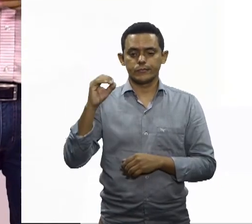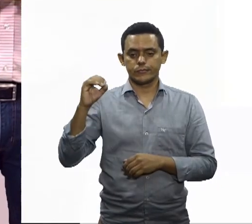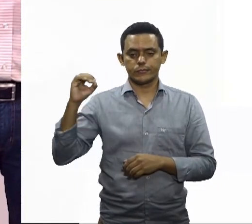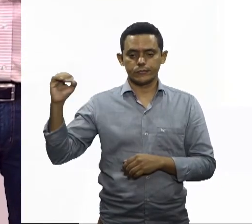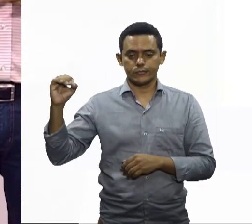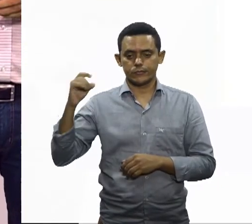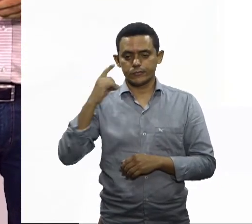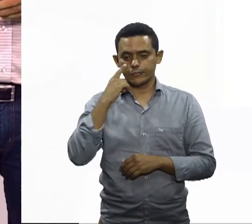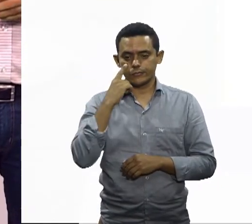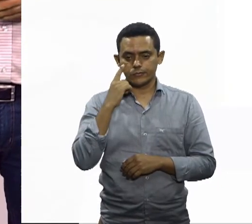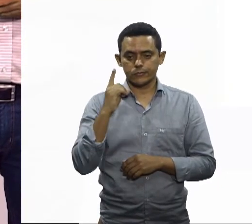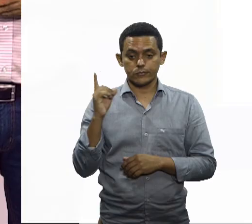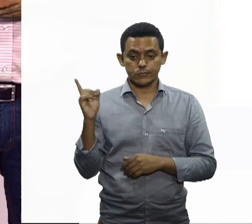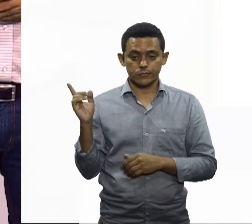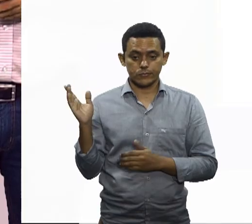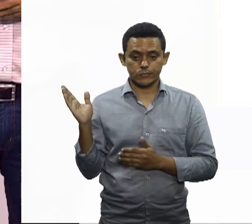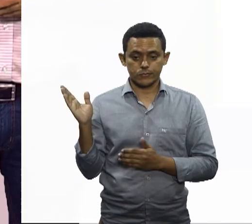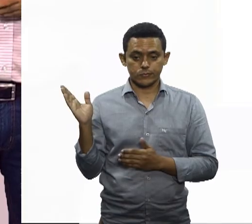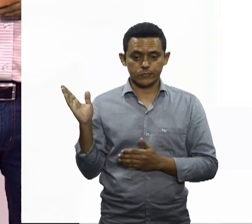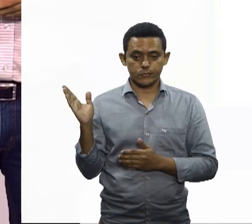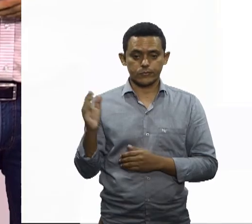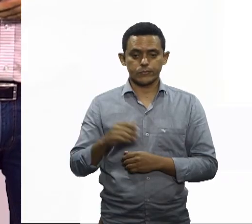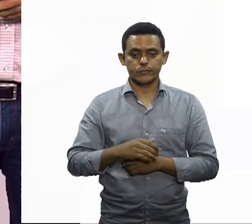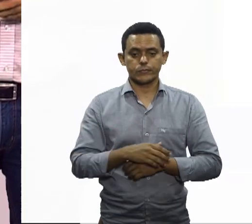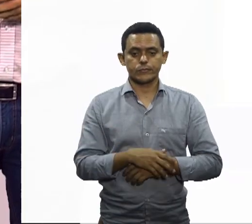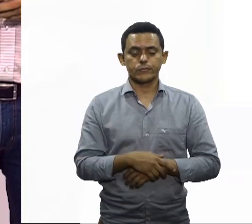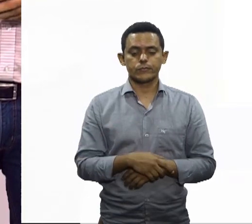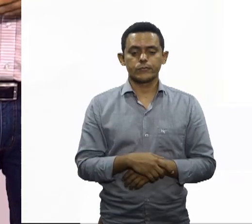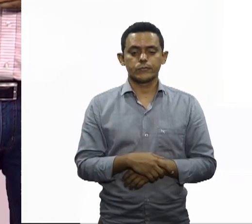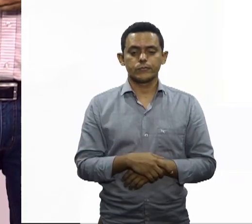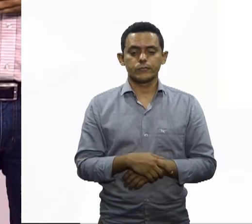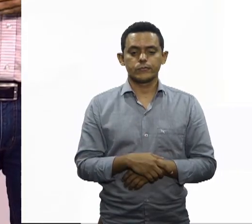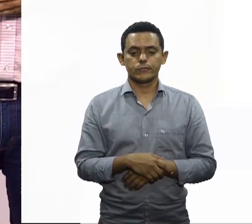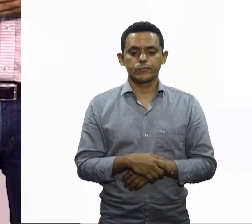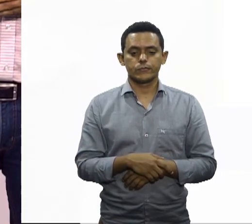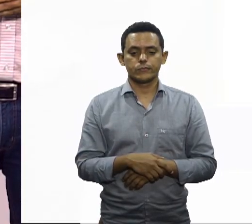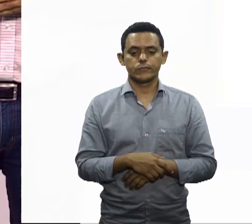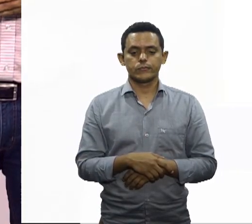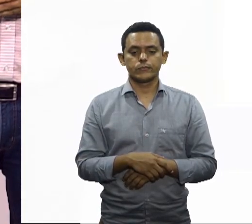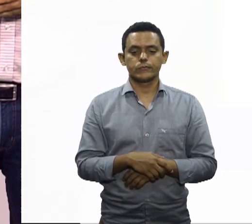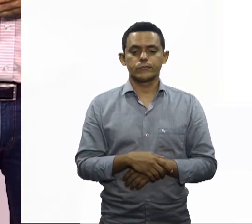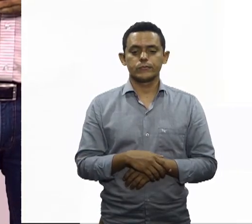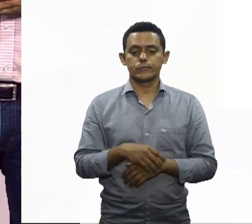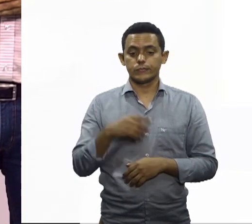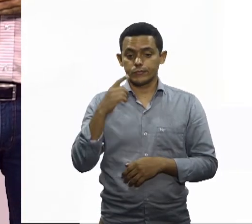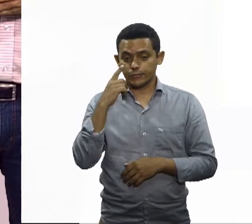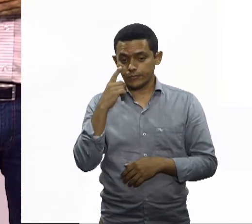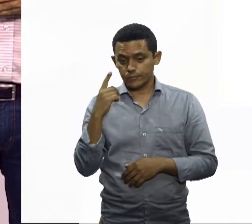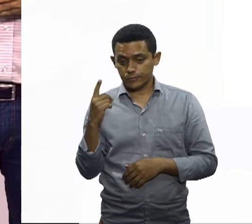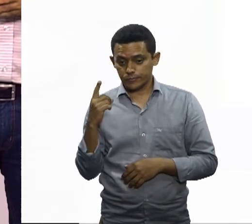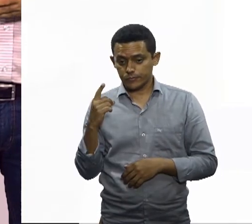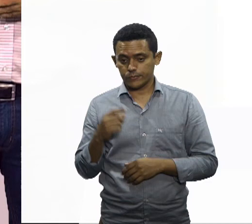duas vírgulas, eu vou acrescentar os zeros, ficando ali, ó, aquele valor. Ficou quanto?